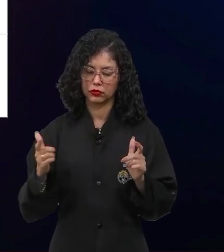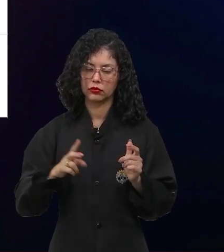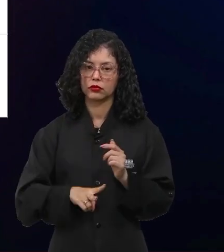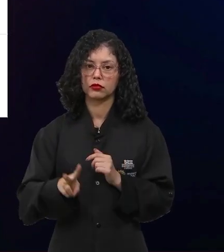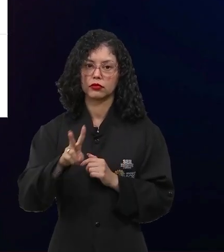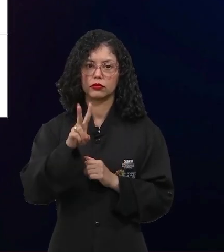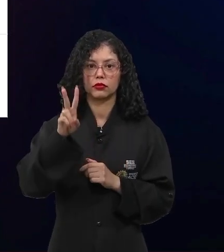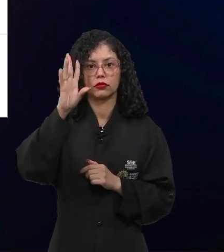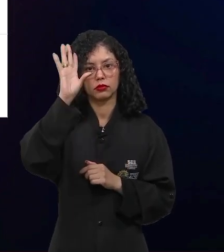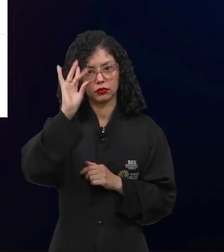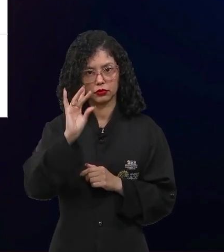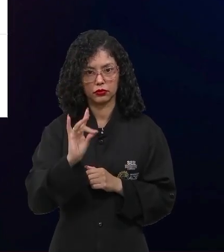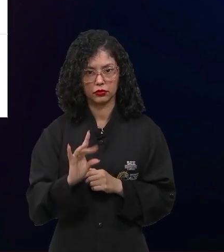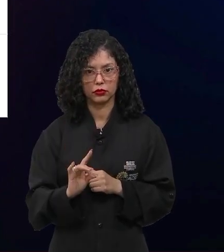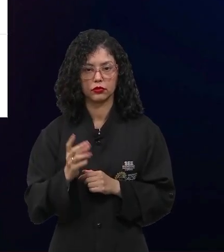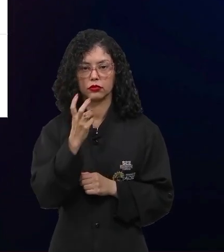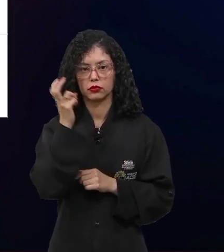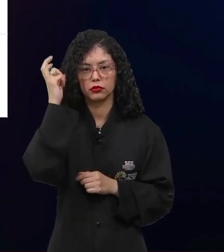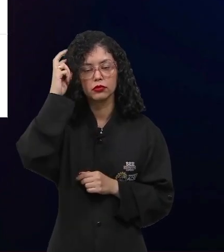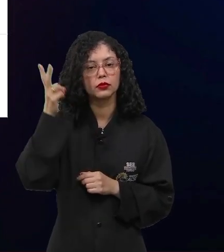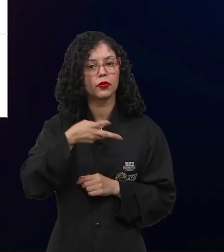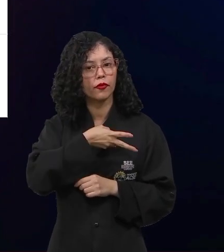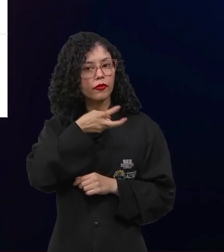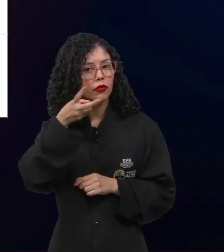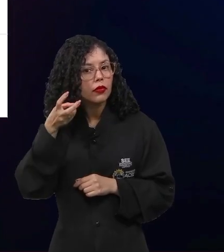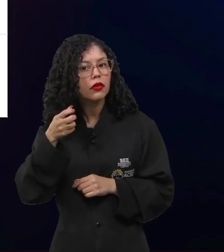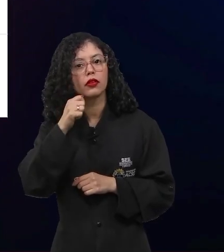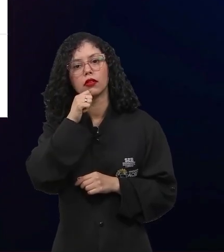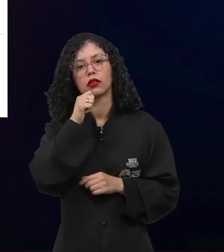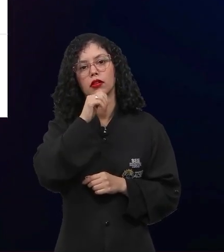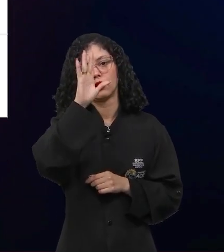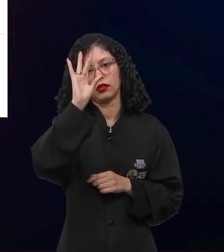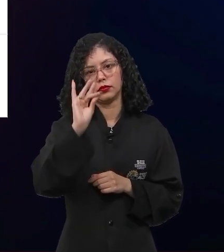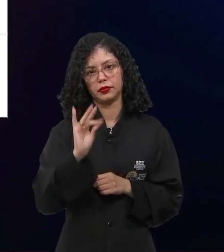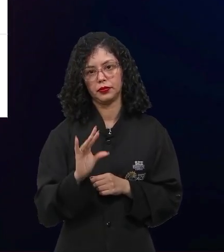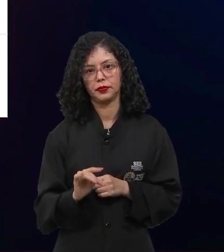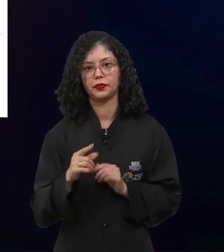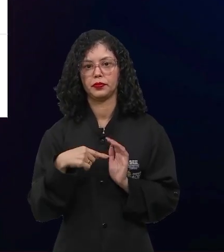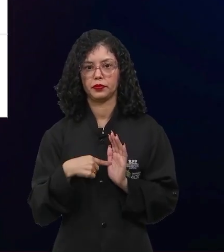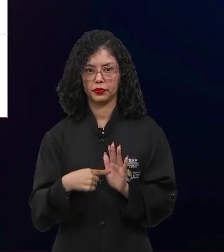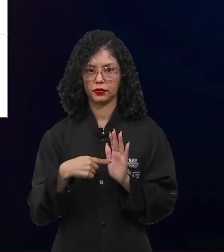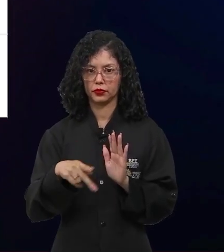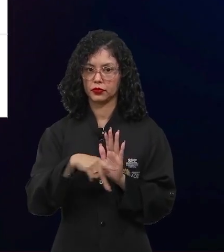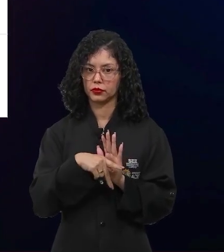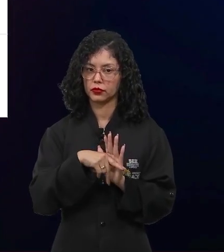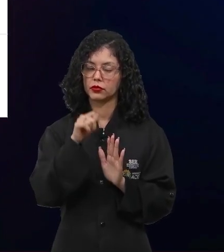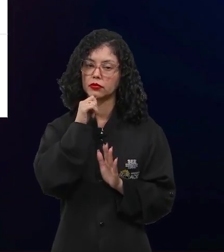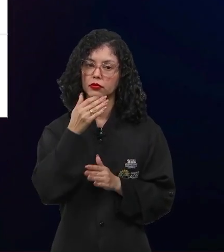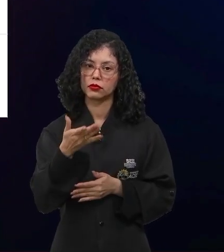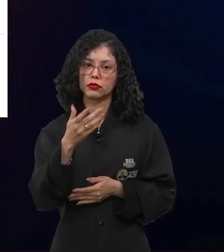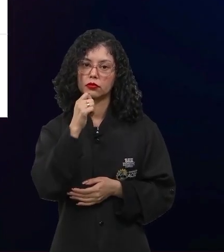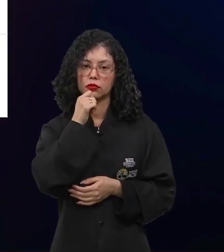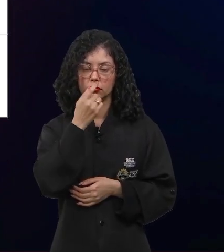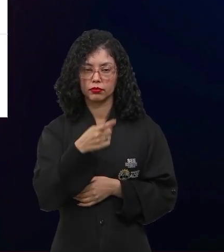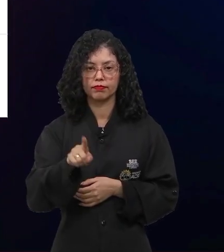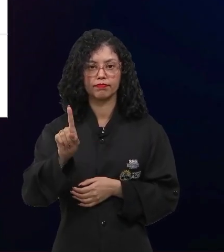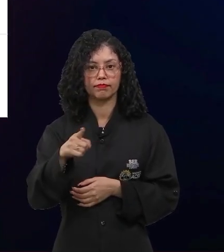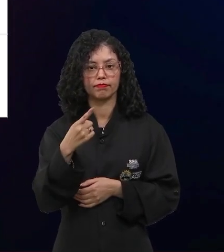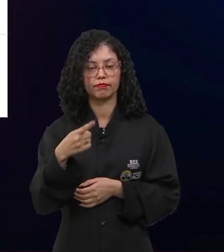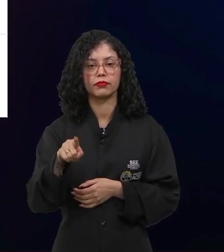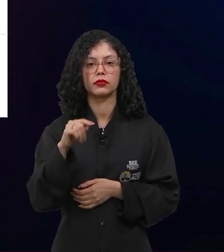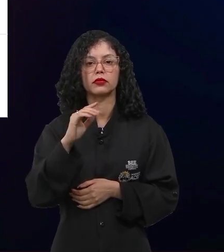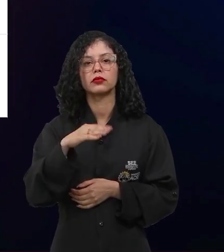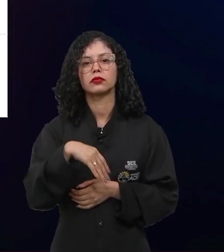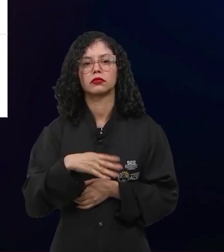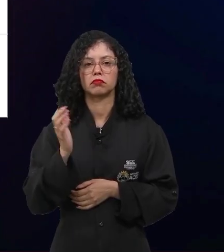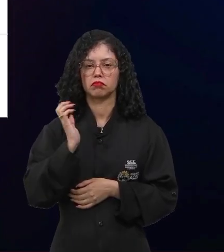valor arquitetônico e cultural. Você já percebe nessas pequenas apresentações que eu mostrei para vocês que a ópera ela é